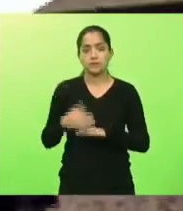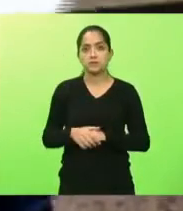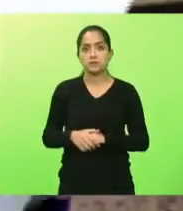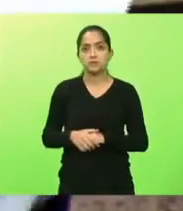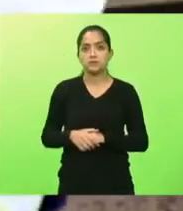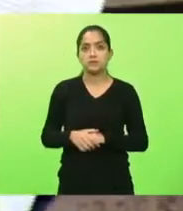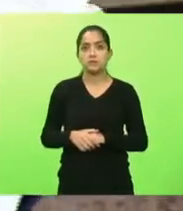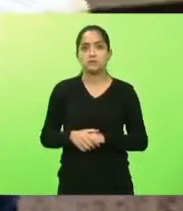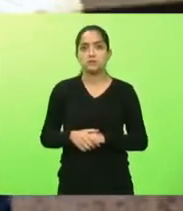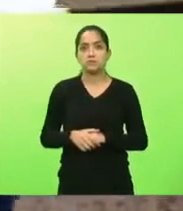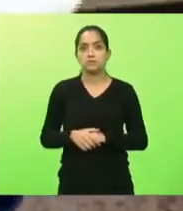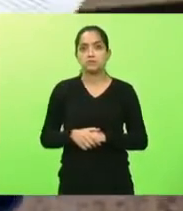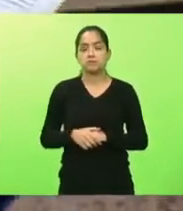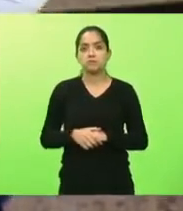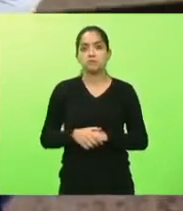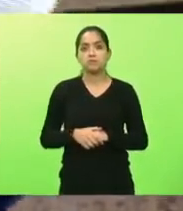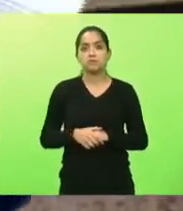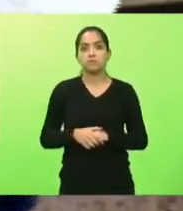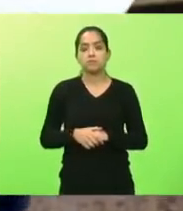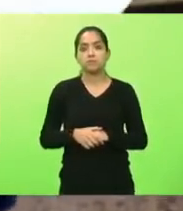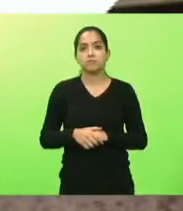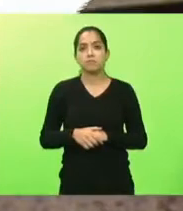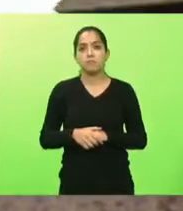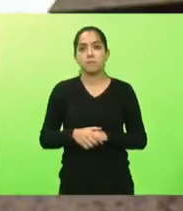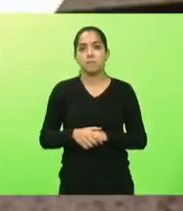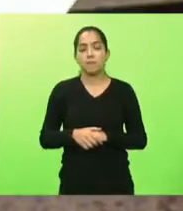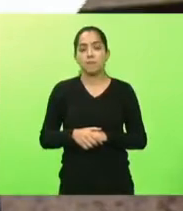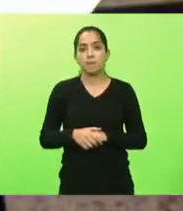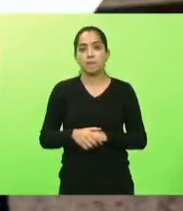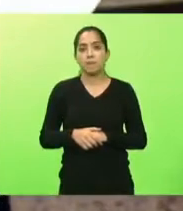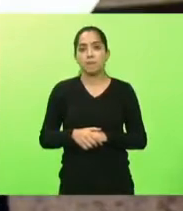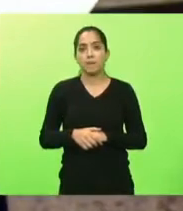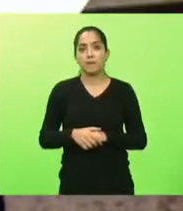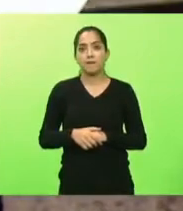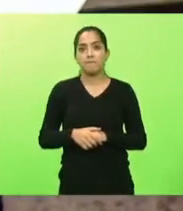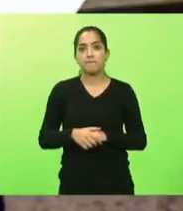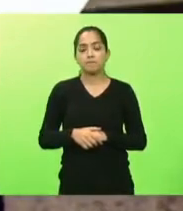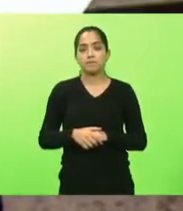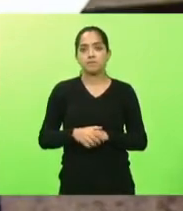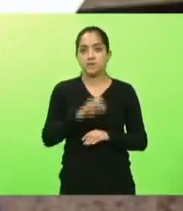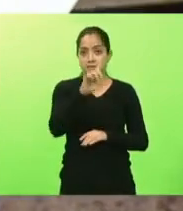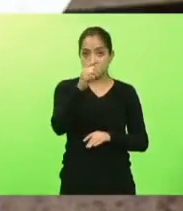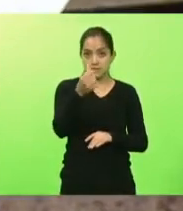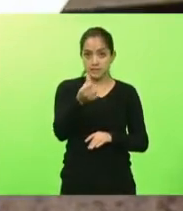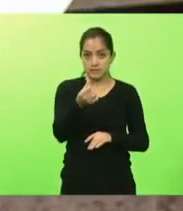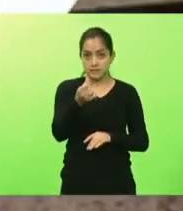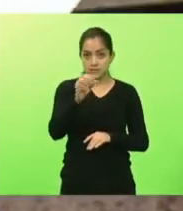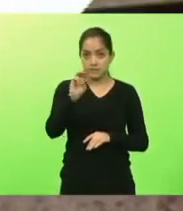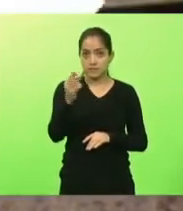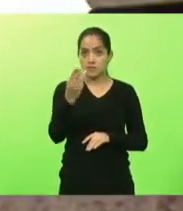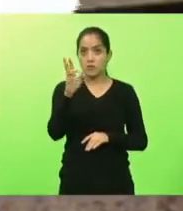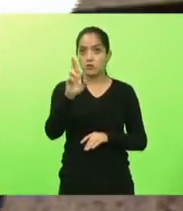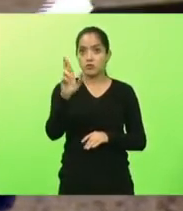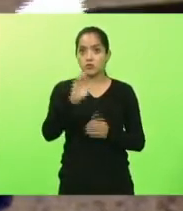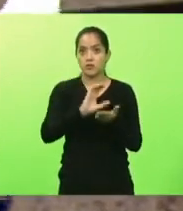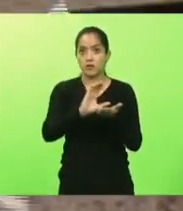dinheiro não caiu na conta ainda, mas vai cair. 16 milhões de reais